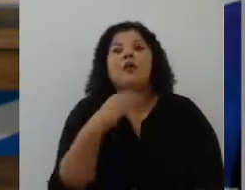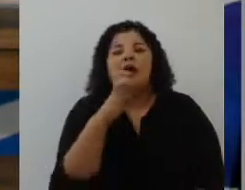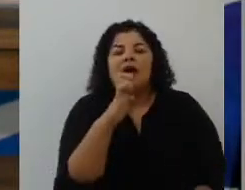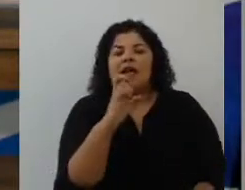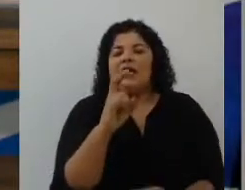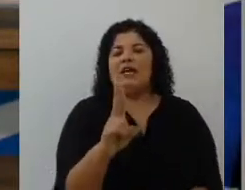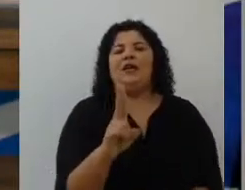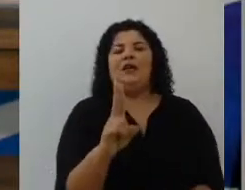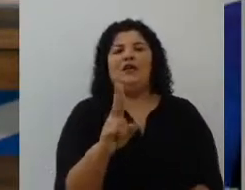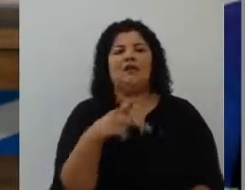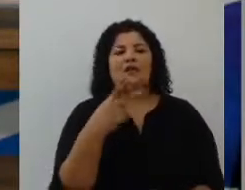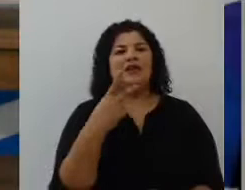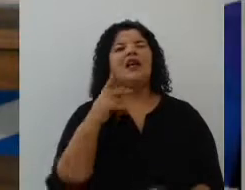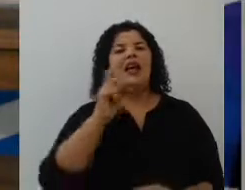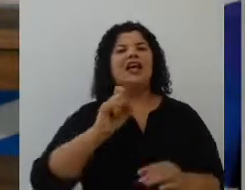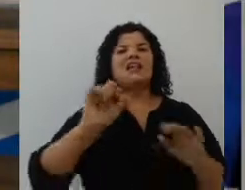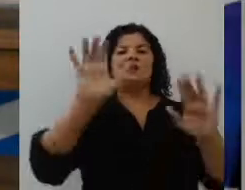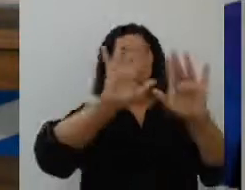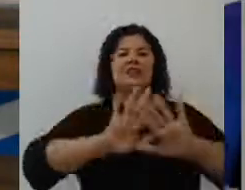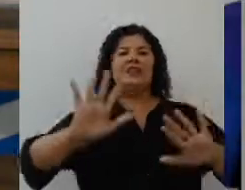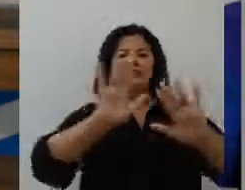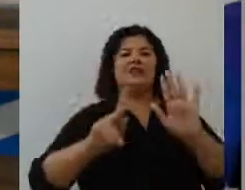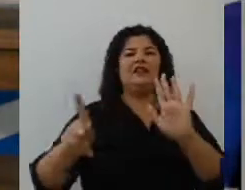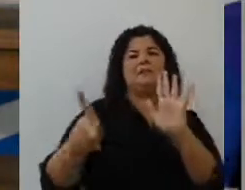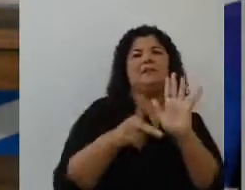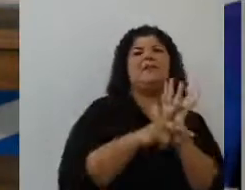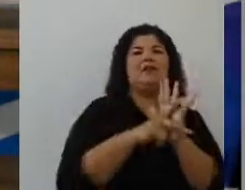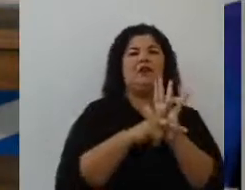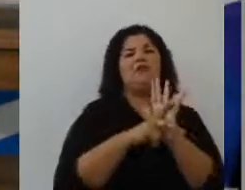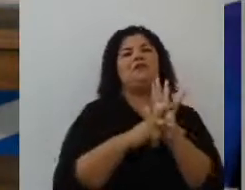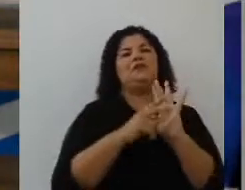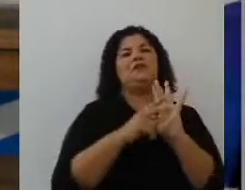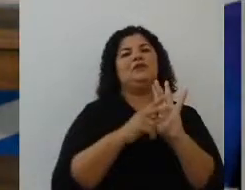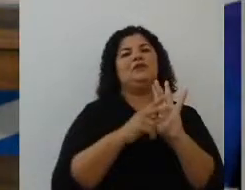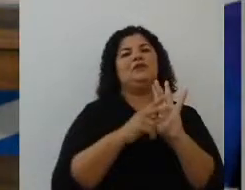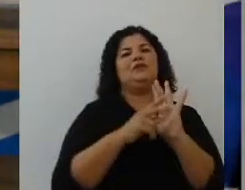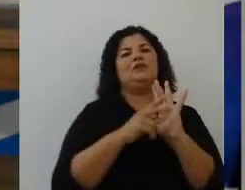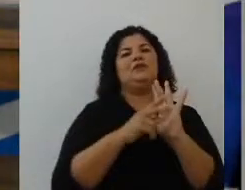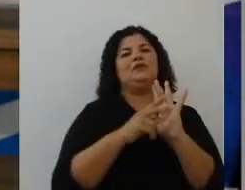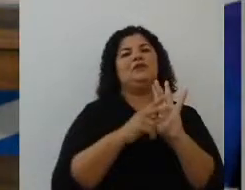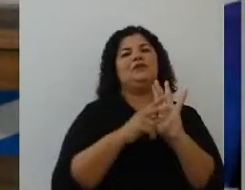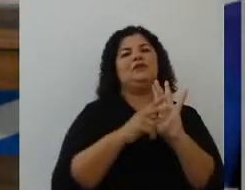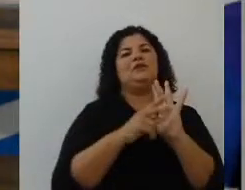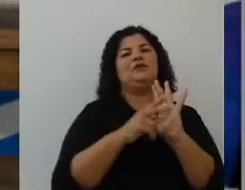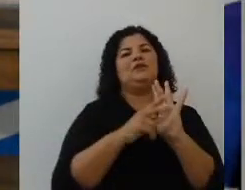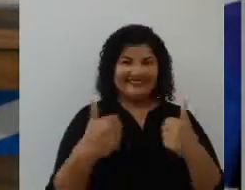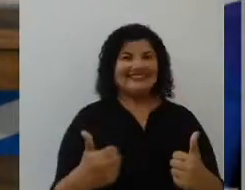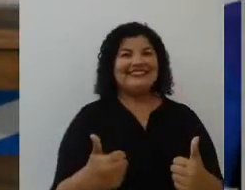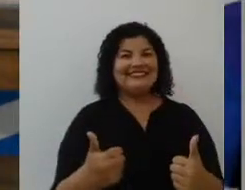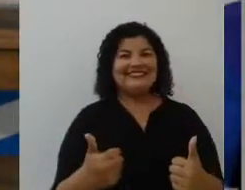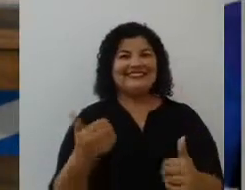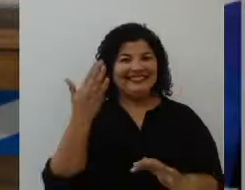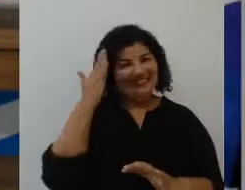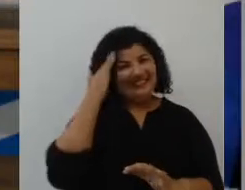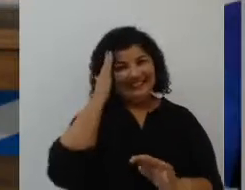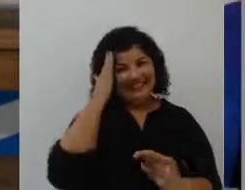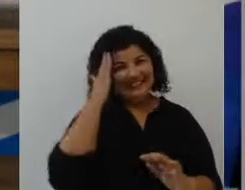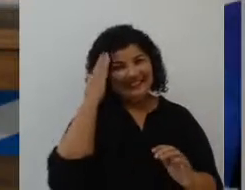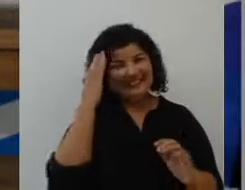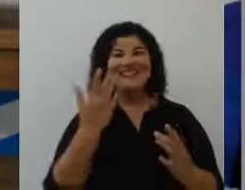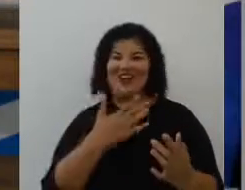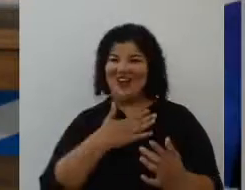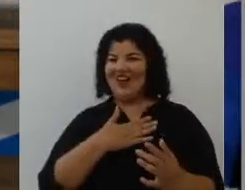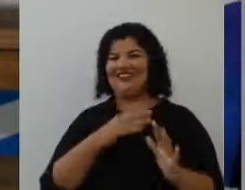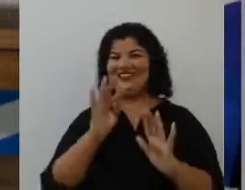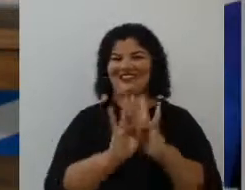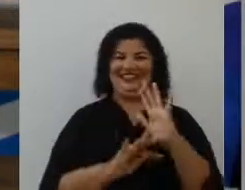dessa subjetividade, isso é uma marca muito forte dentro do romantismo. Beleza? Entenderam? Gostaram do texto? Me